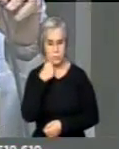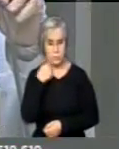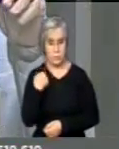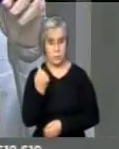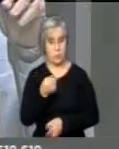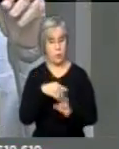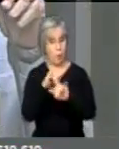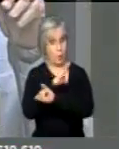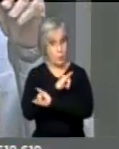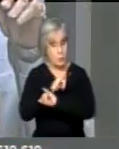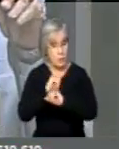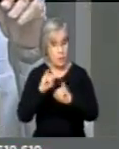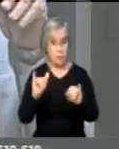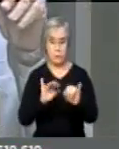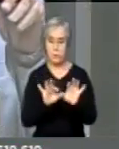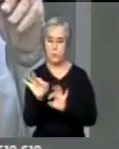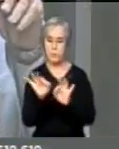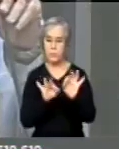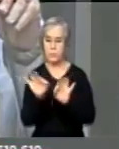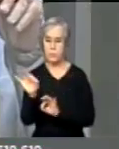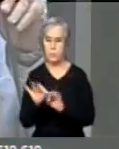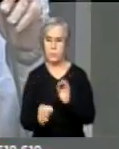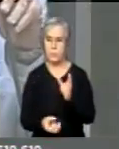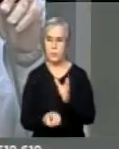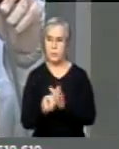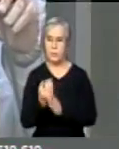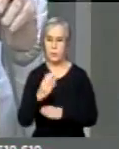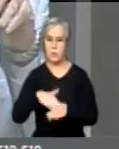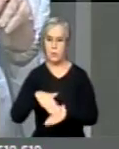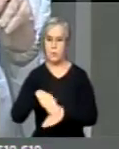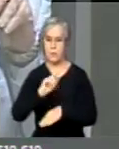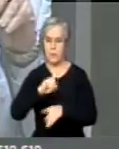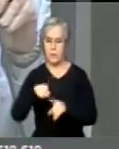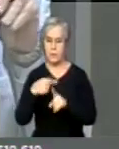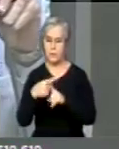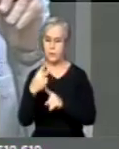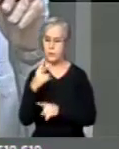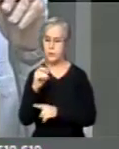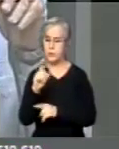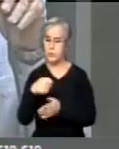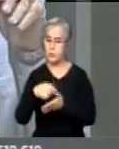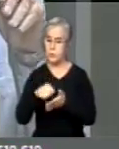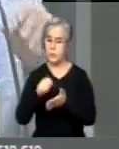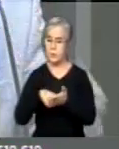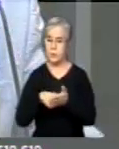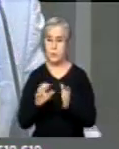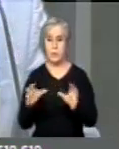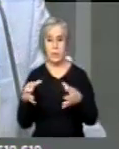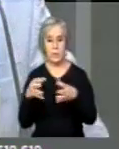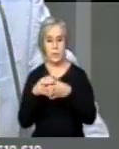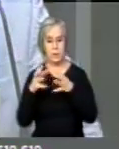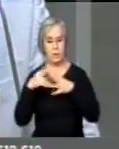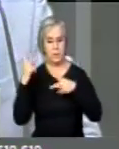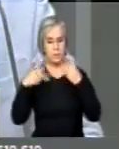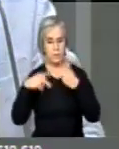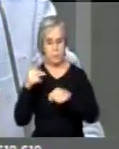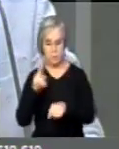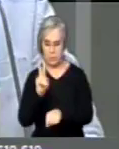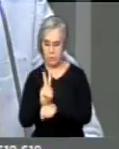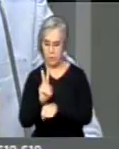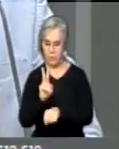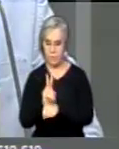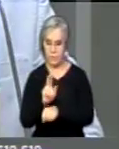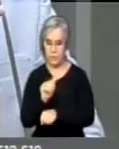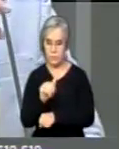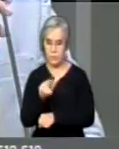lançamos a organização, com mais de 200 assinaturas, da Frente em Defesa